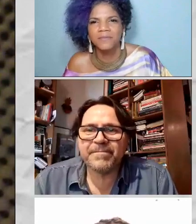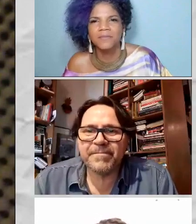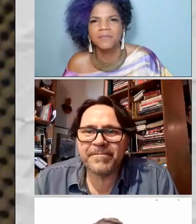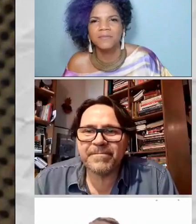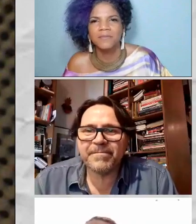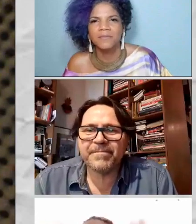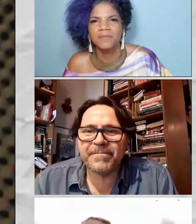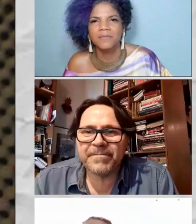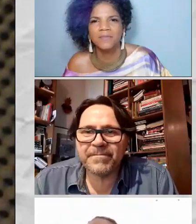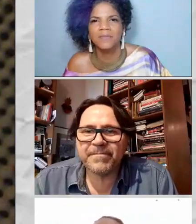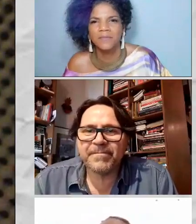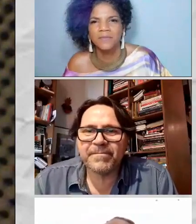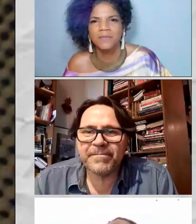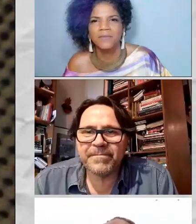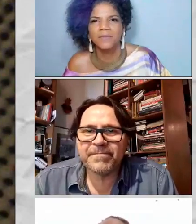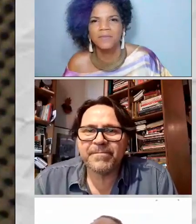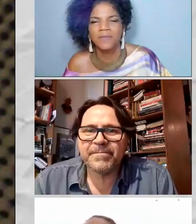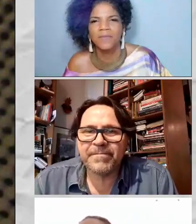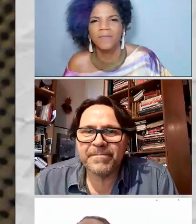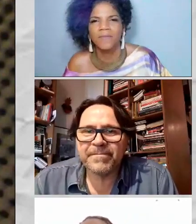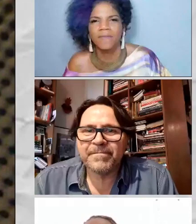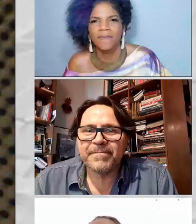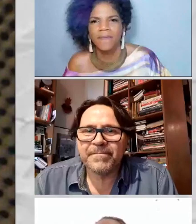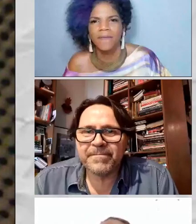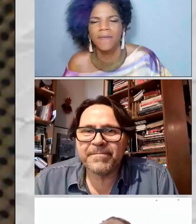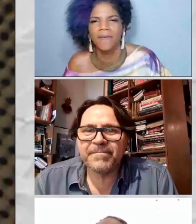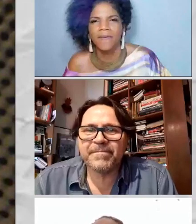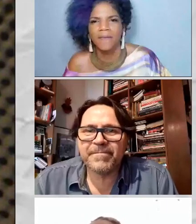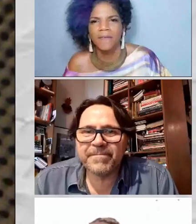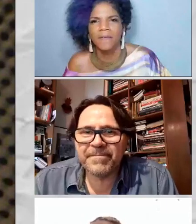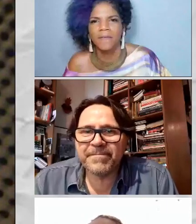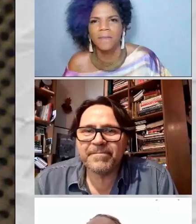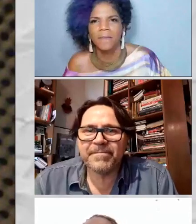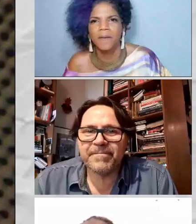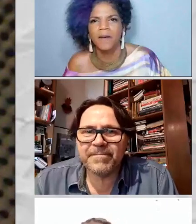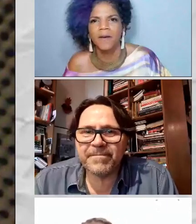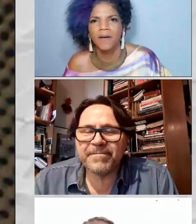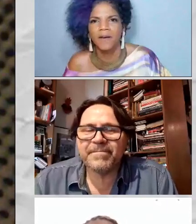abolição. Aboli, aboli,